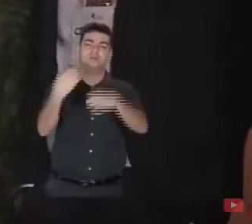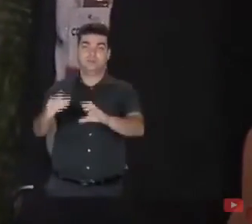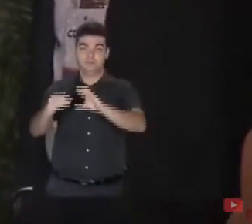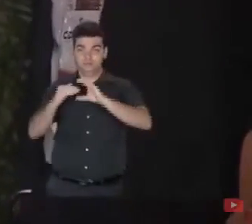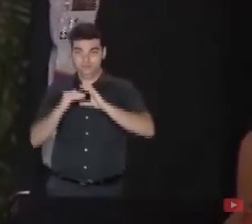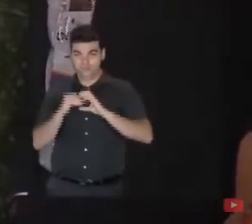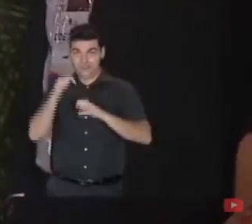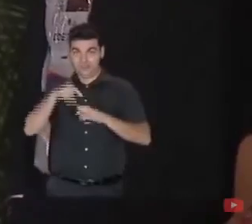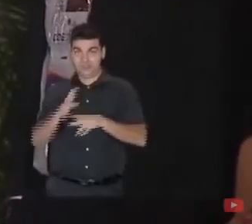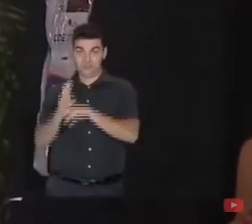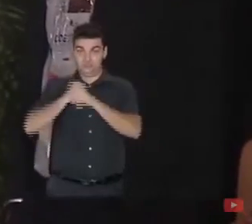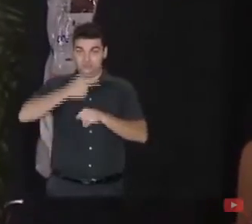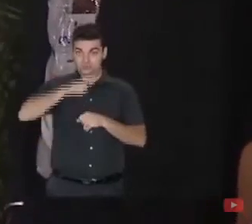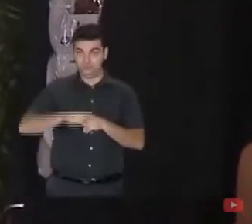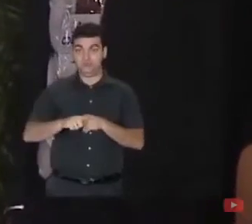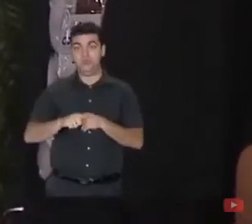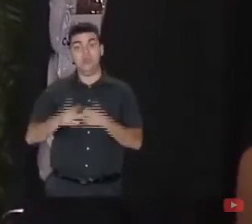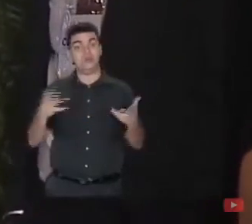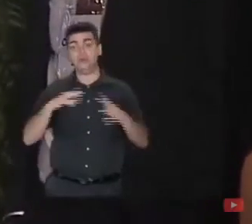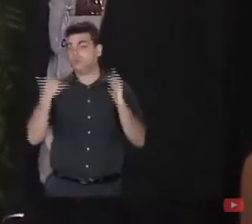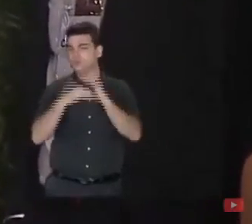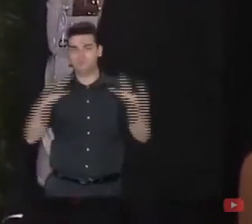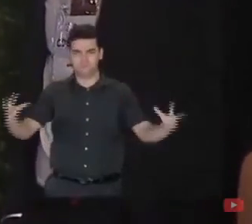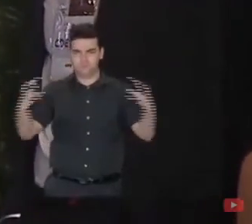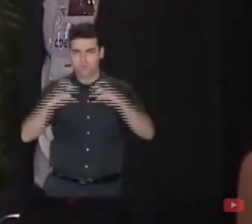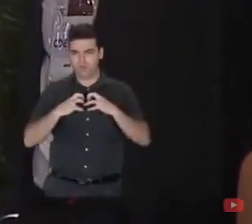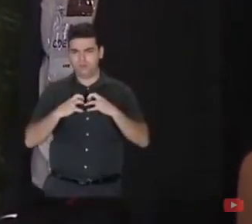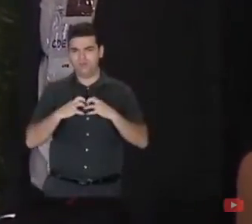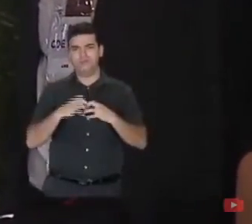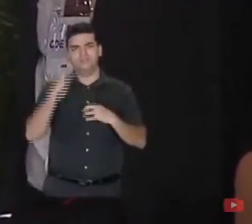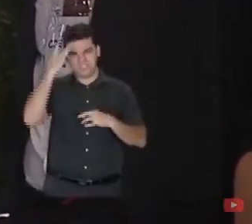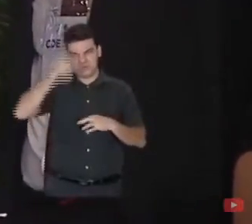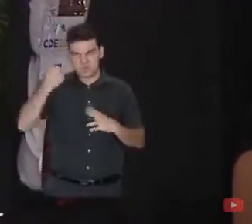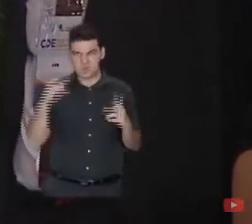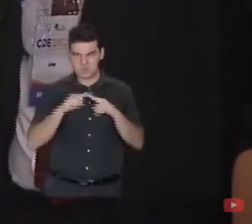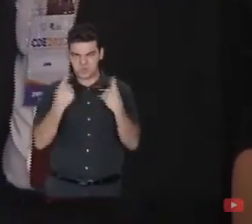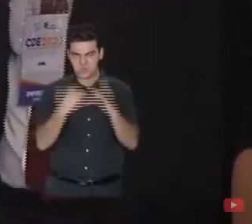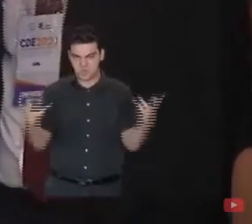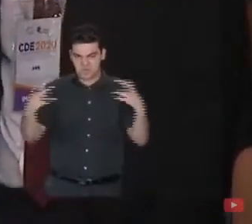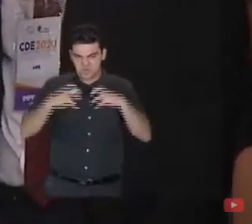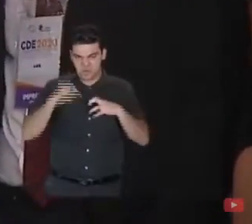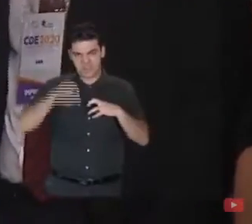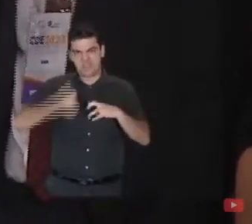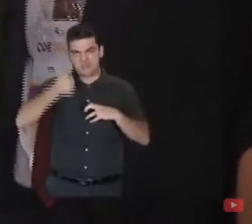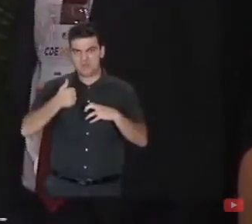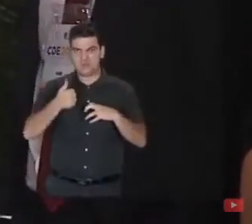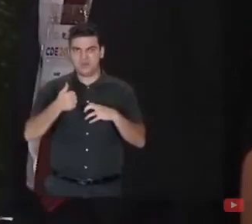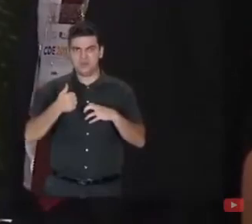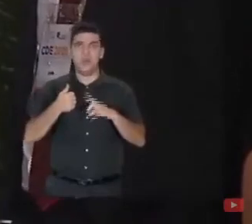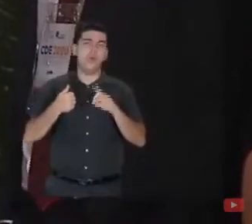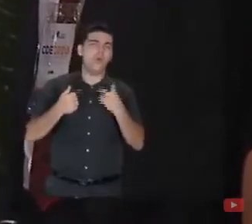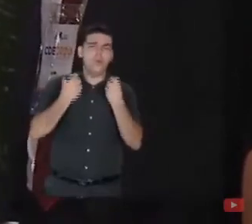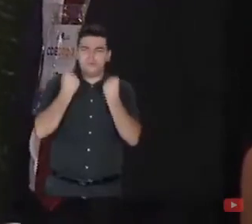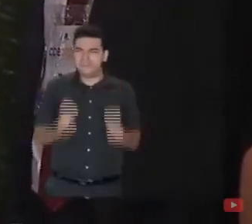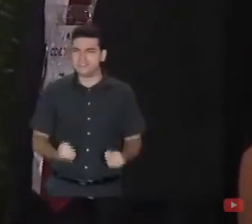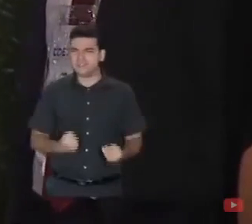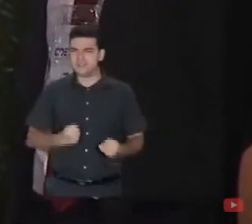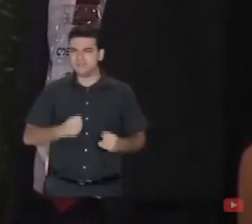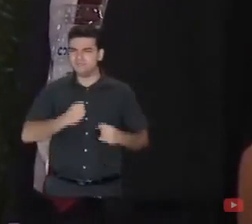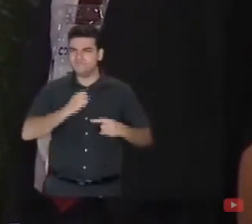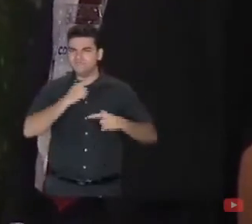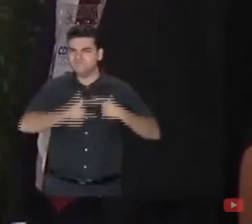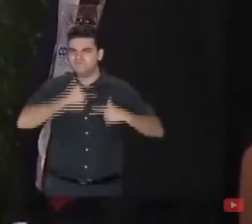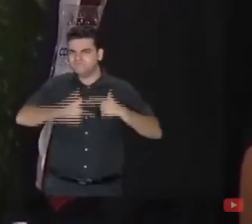para o TSE. Eu queria saber se centralizando esses dados aqui ajudou a sobrecarregar esse processador